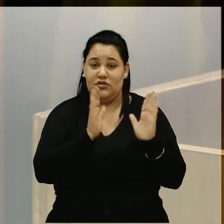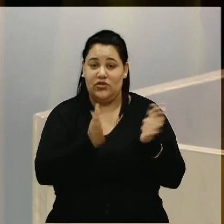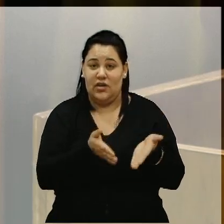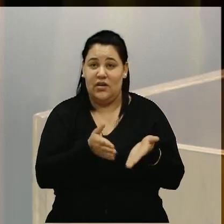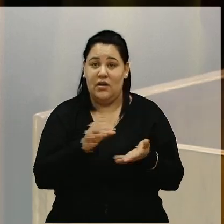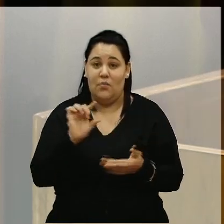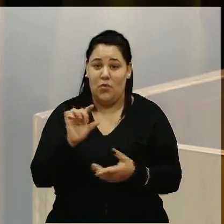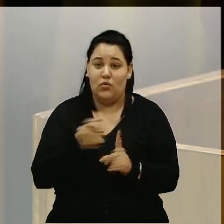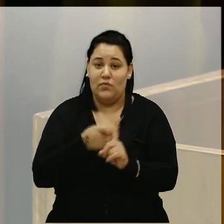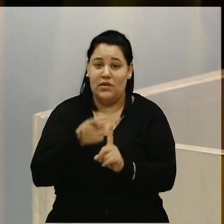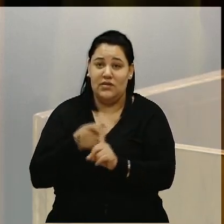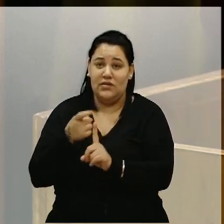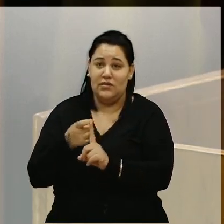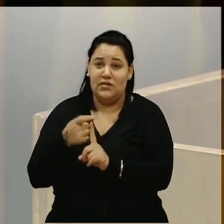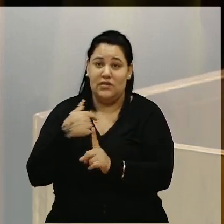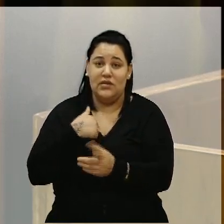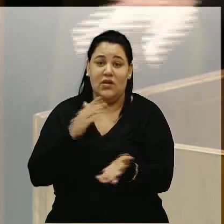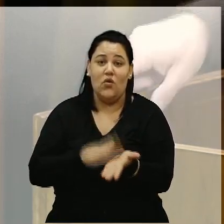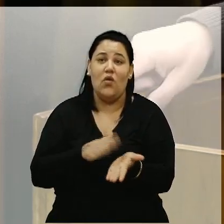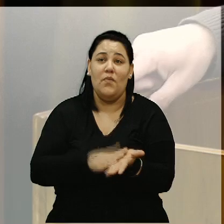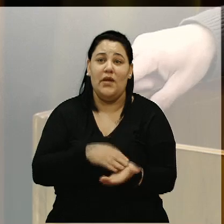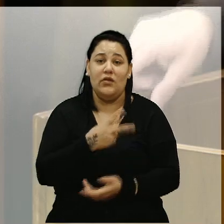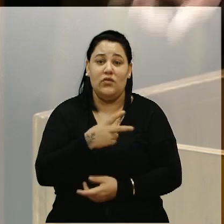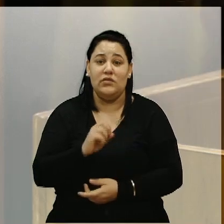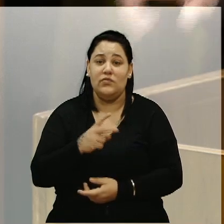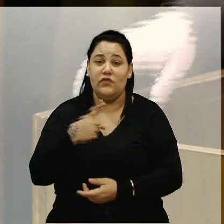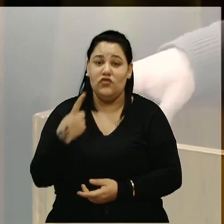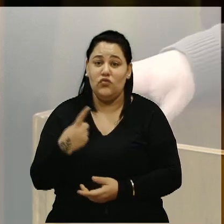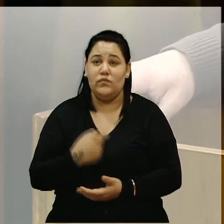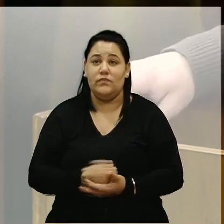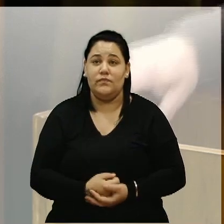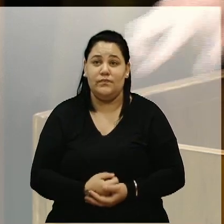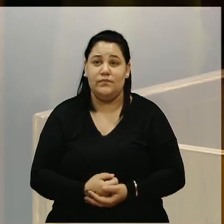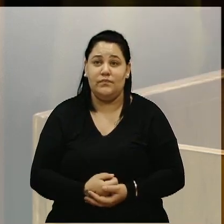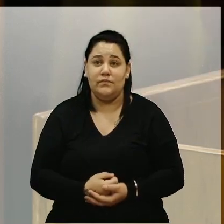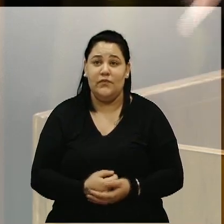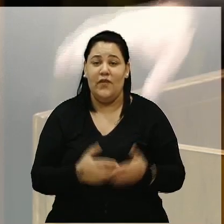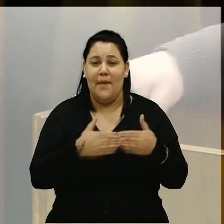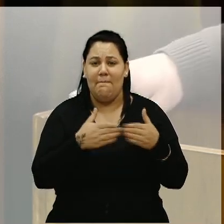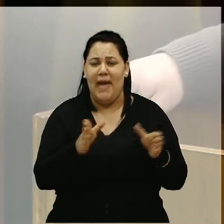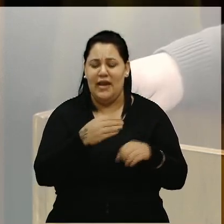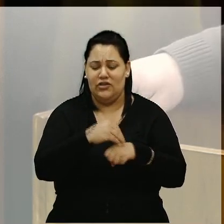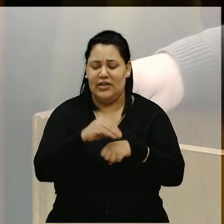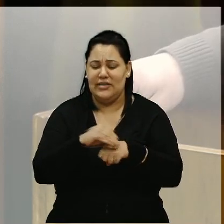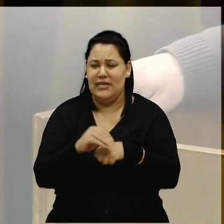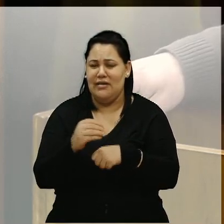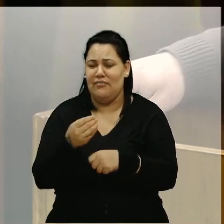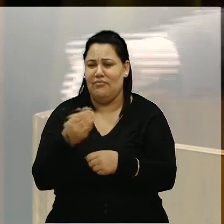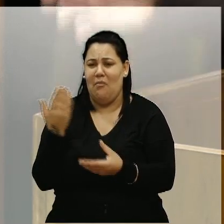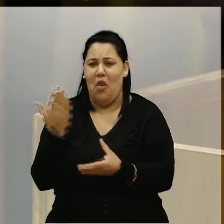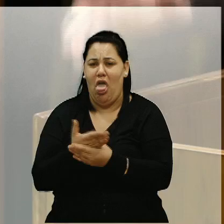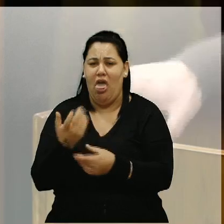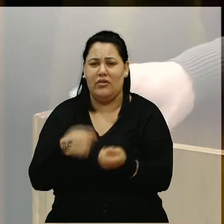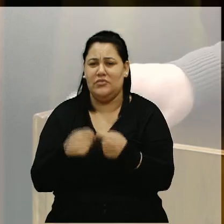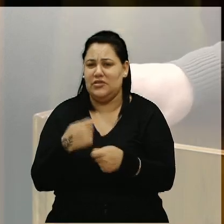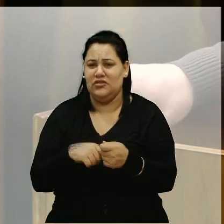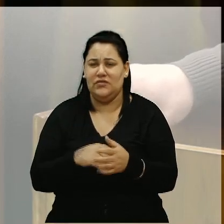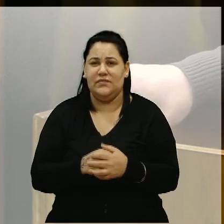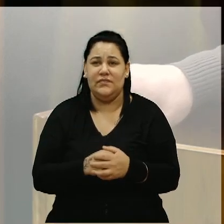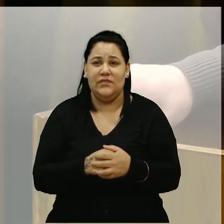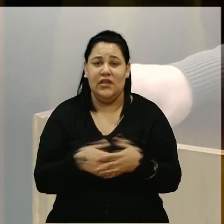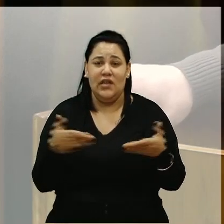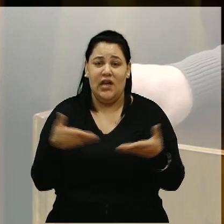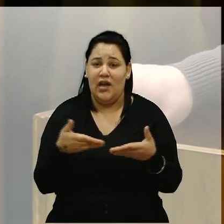poucos meses, que eu cobrei em 2021. E foi aberto indicação, processo administrativo. E que estão saindo do